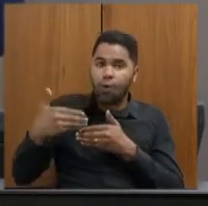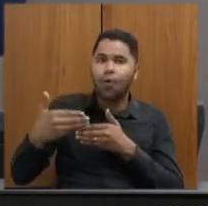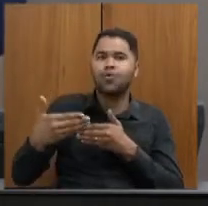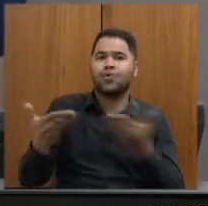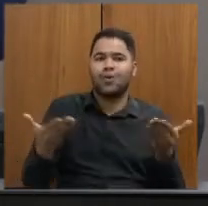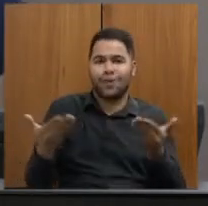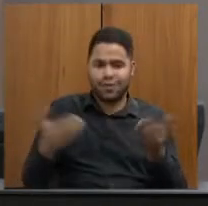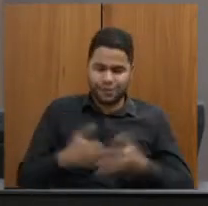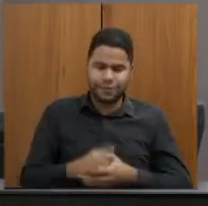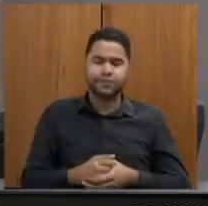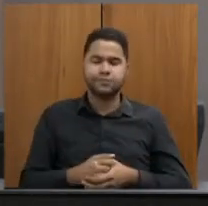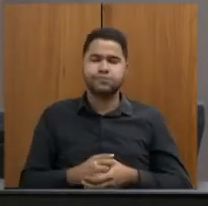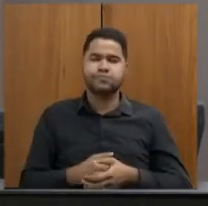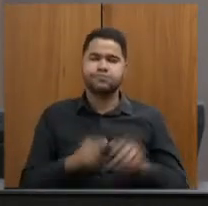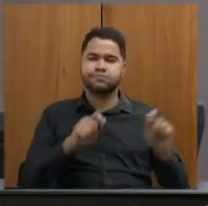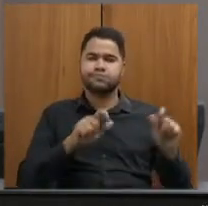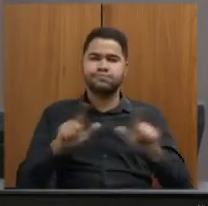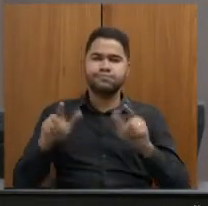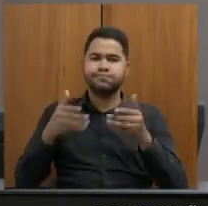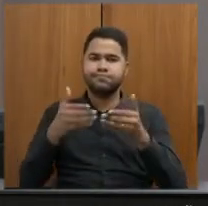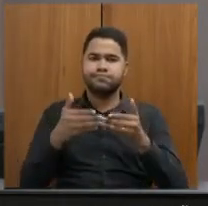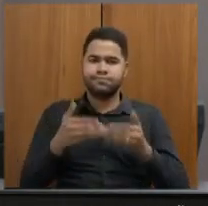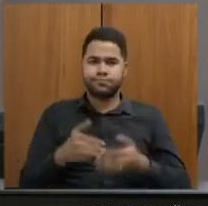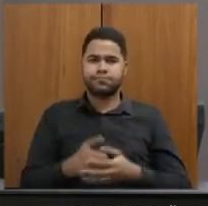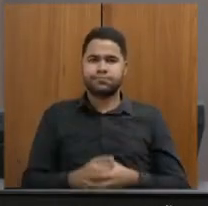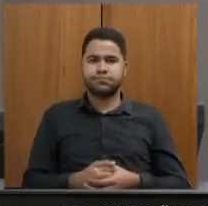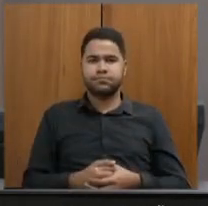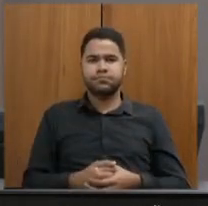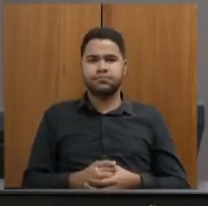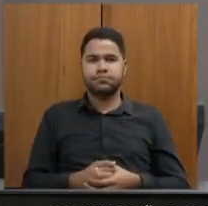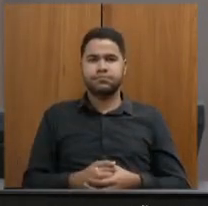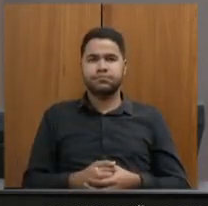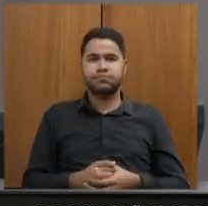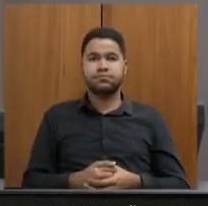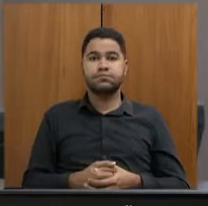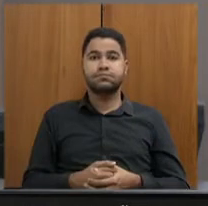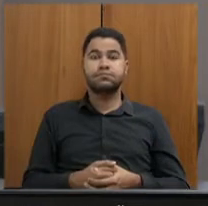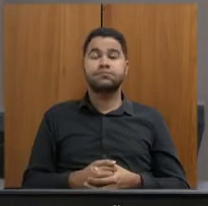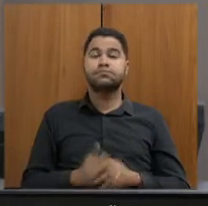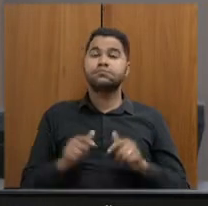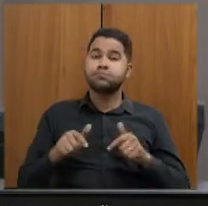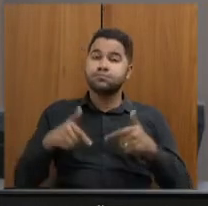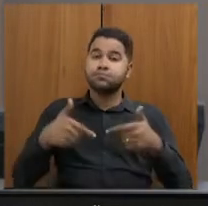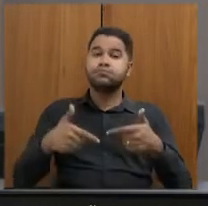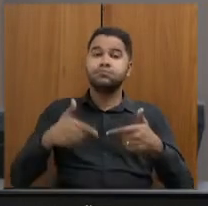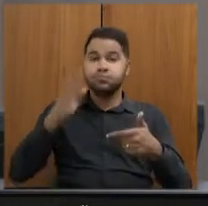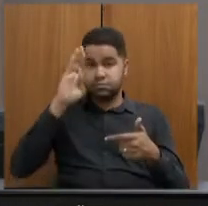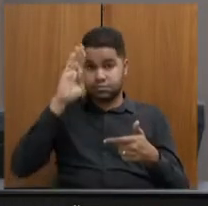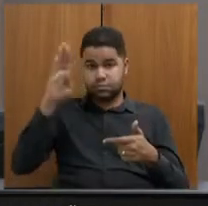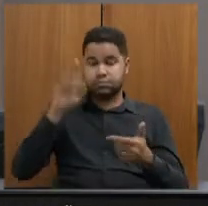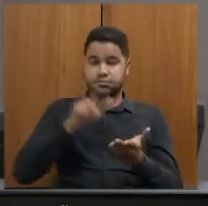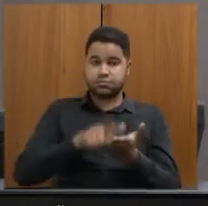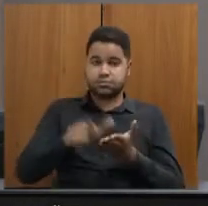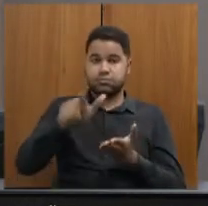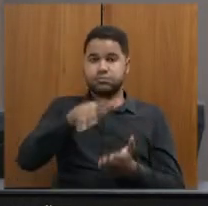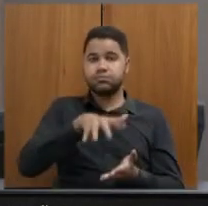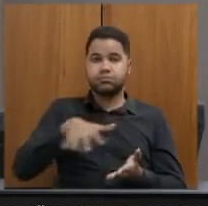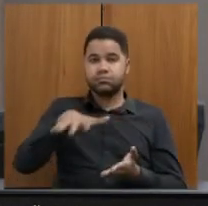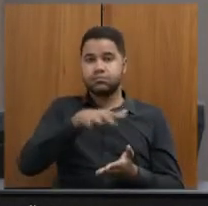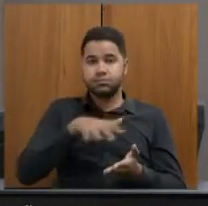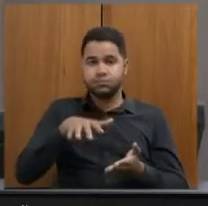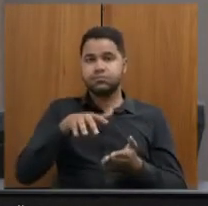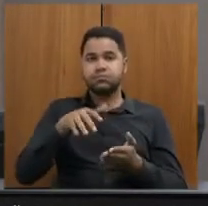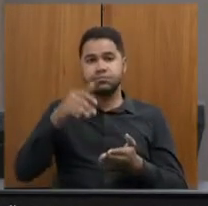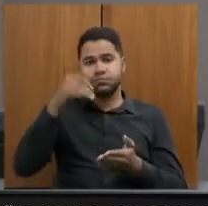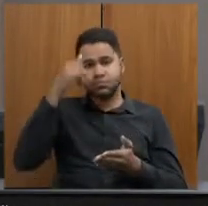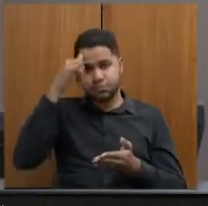bom pode passar por favor ações das placas é para amiga ainda as publicações os informes agropecuários